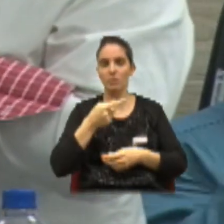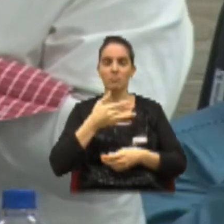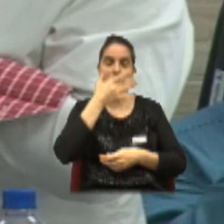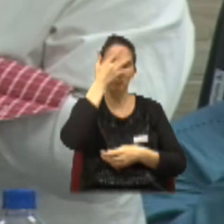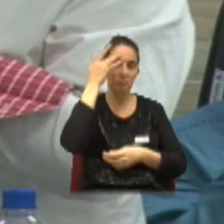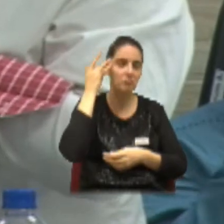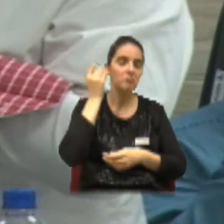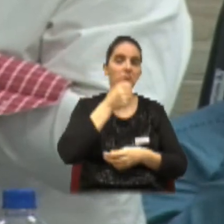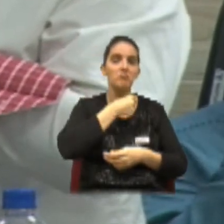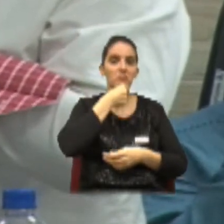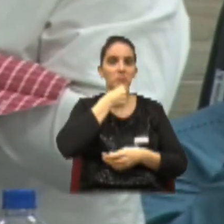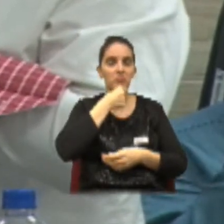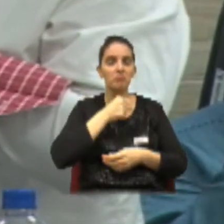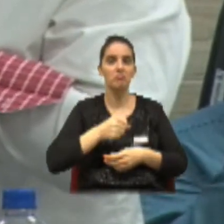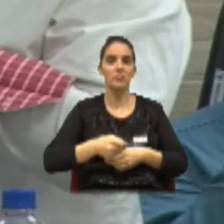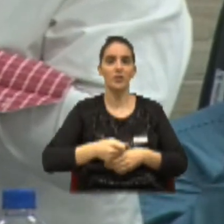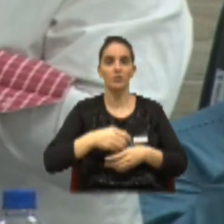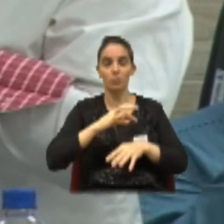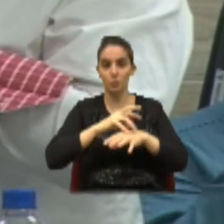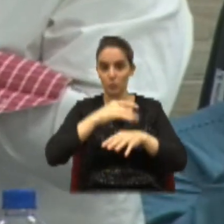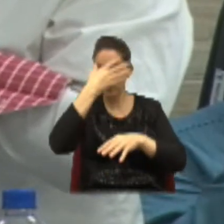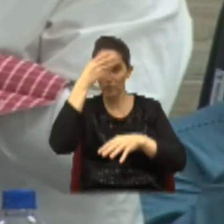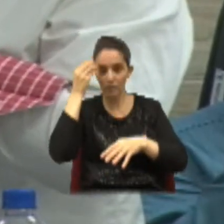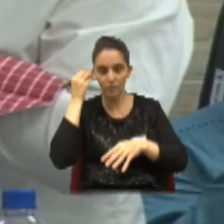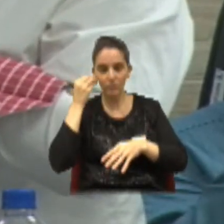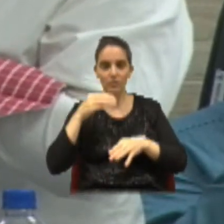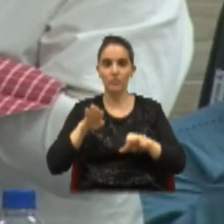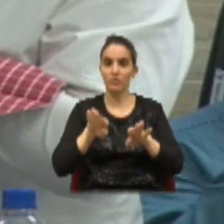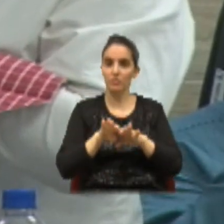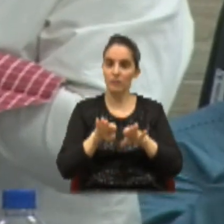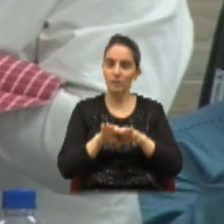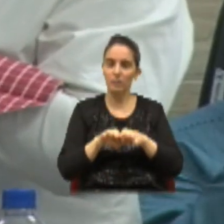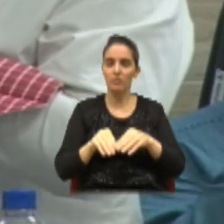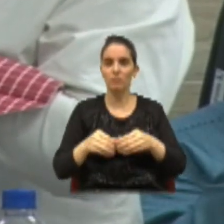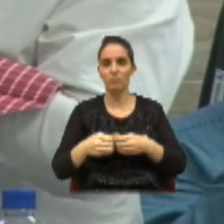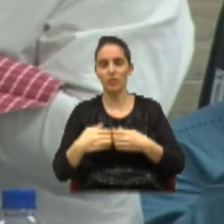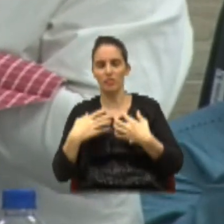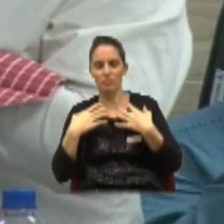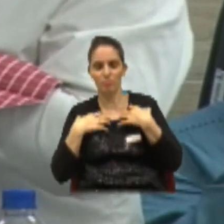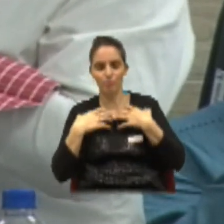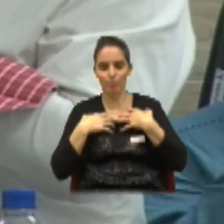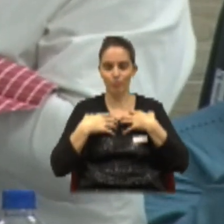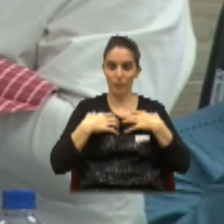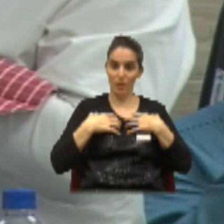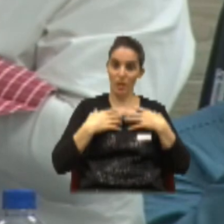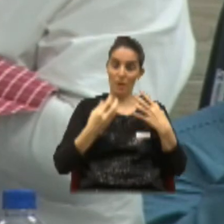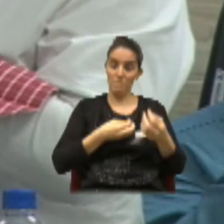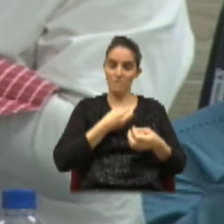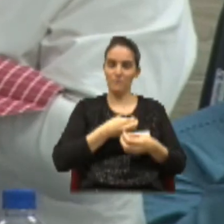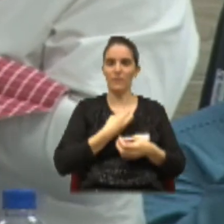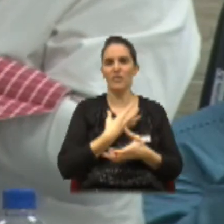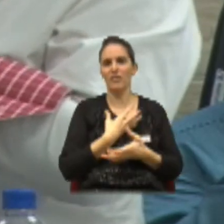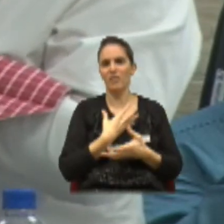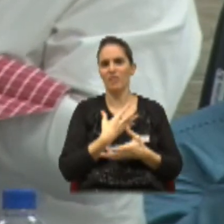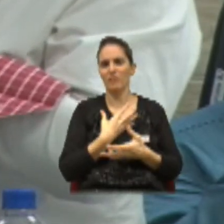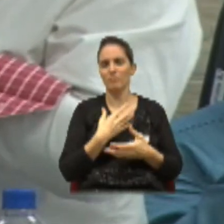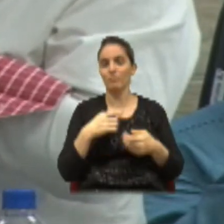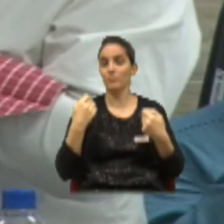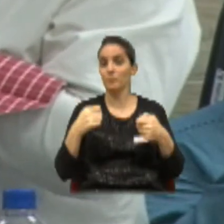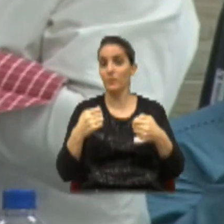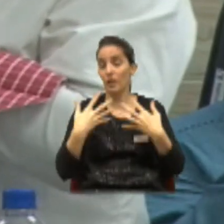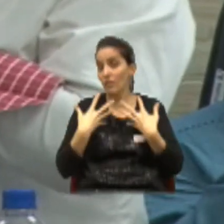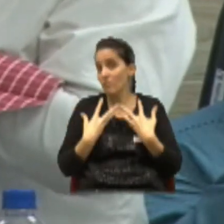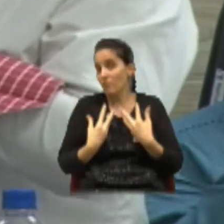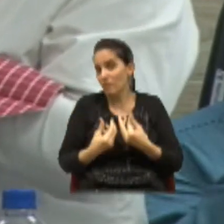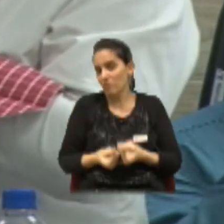a gente fala do Alzheimer, quando a gente fala da perda da habilidade da gente, né? A gente aceitar que a gente está